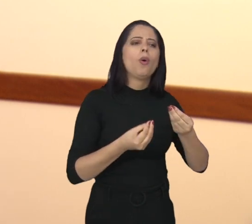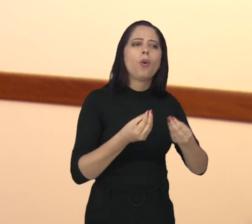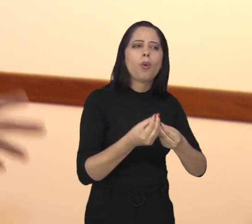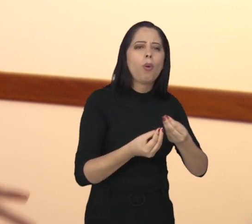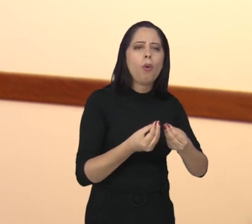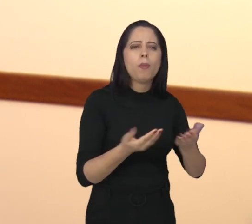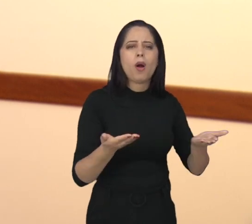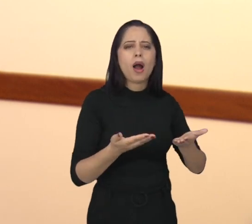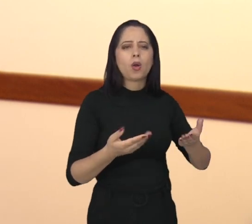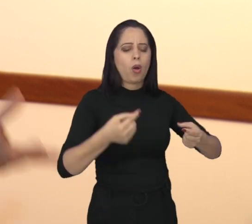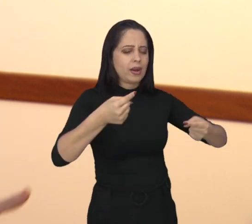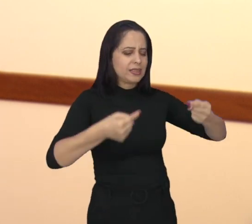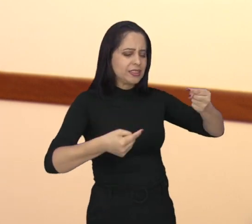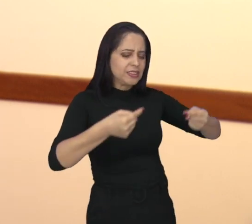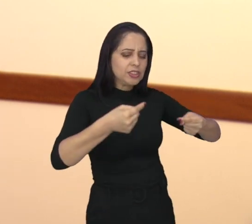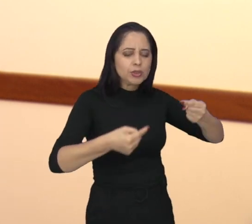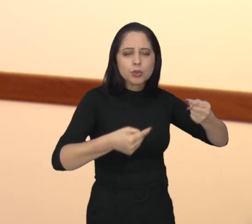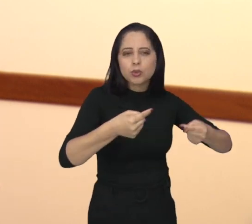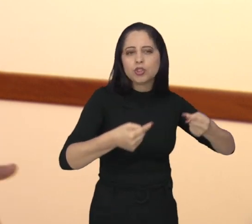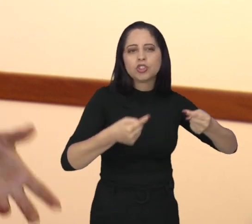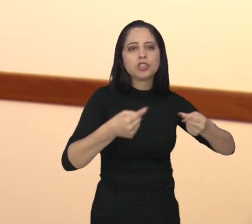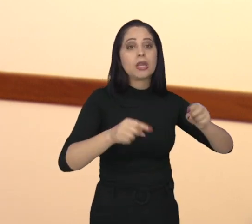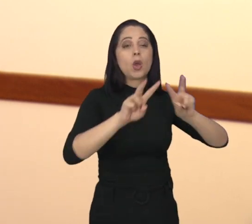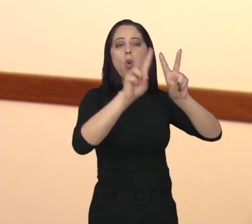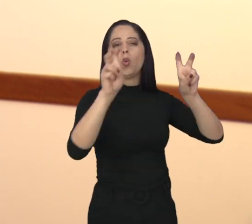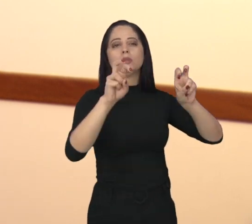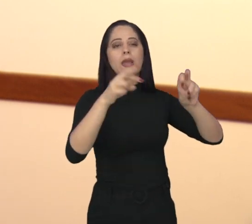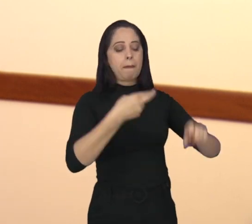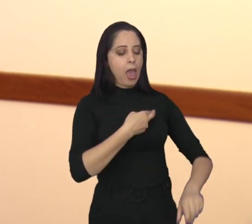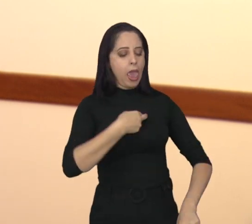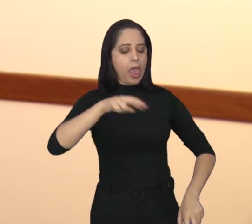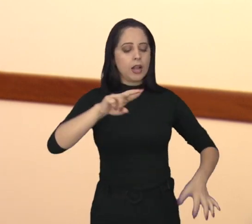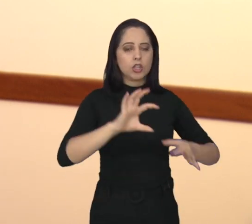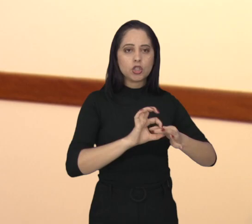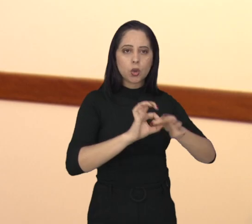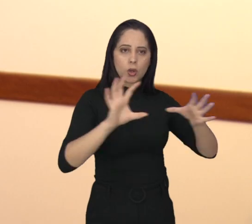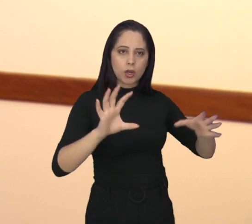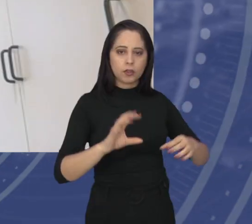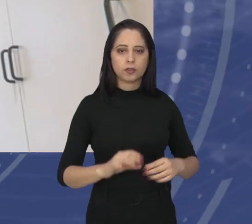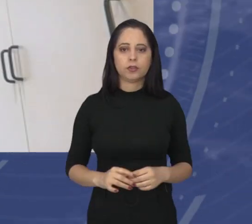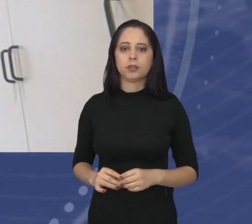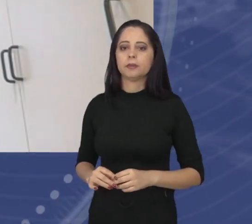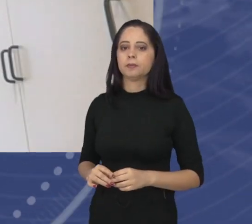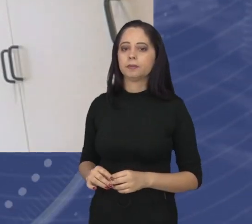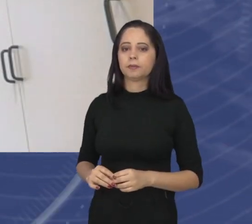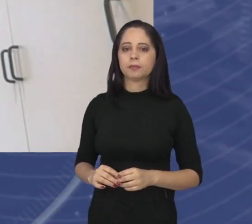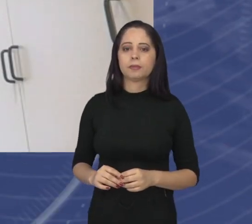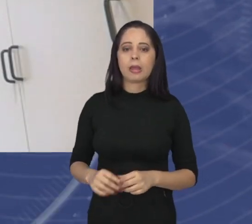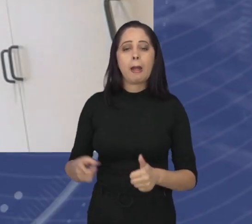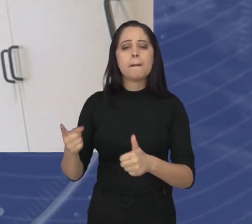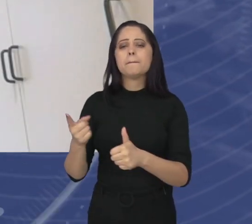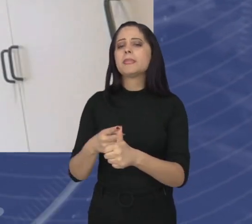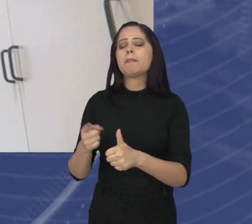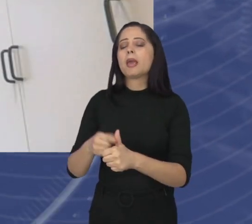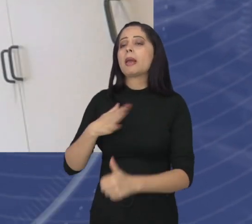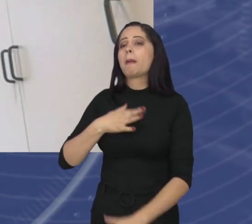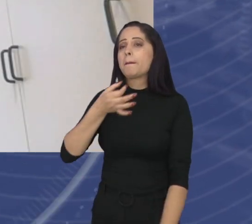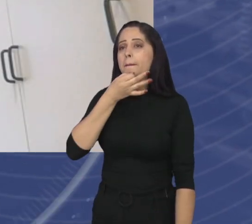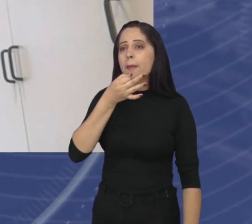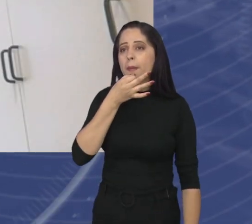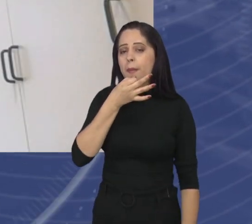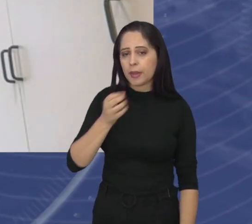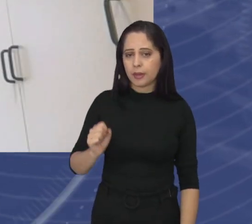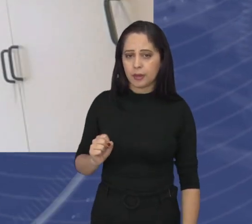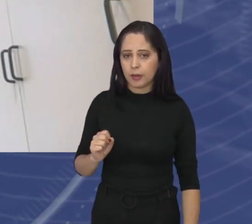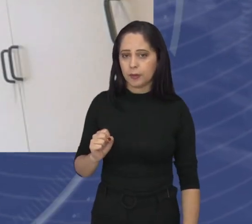essa discussão para o debate público, essa liberdade de fato no nosso meio? Primeiro, eu penso que é muito importante